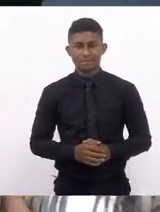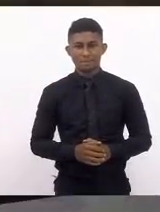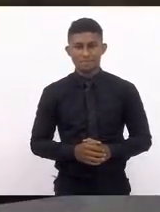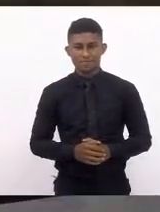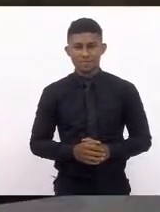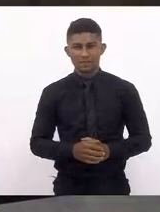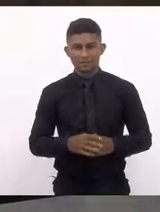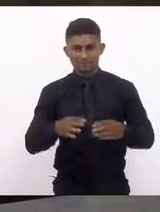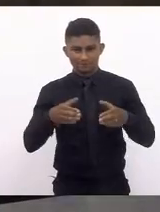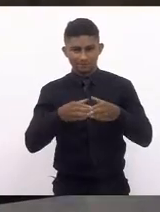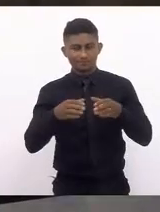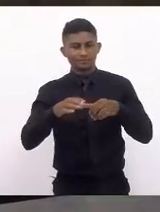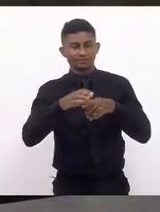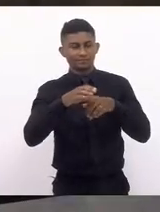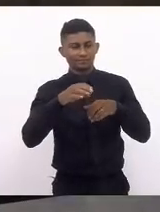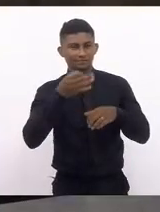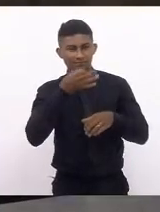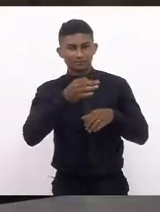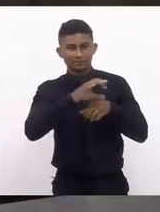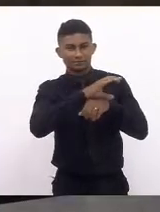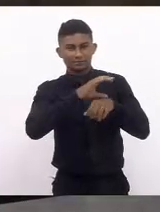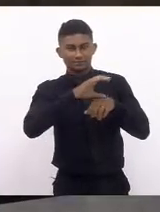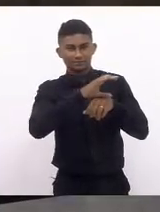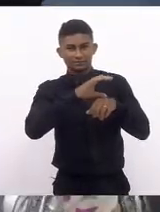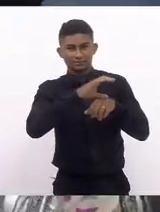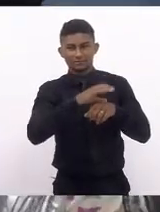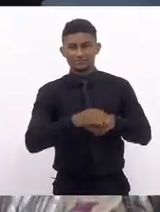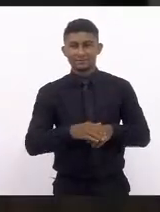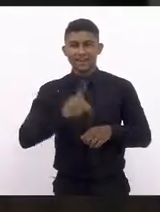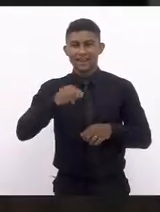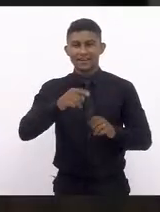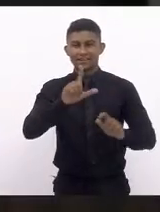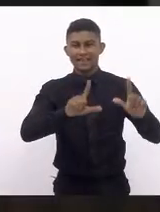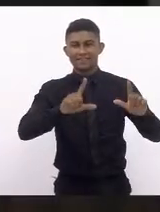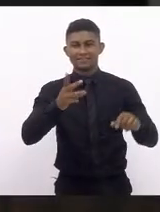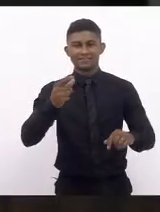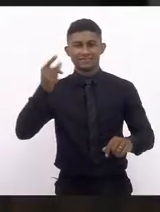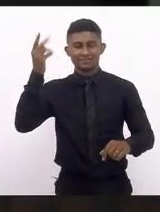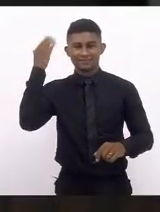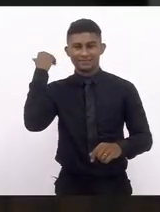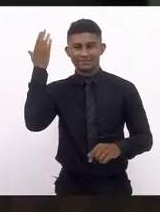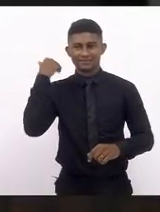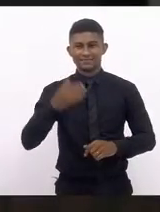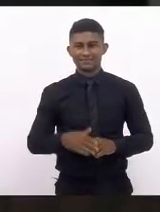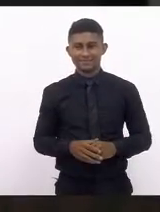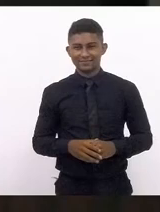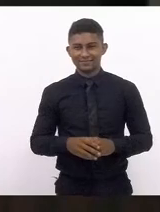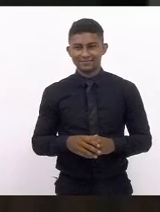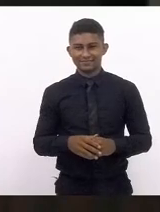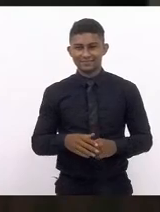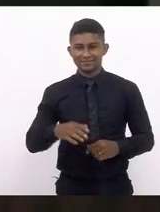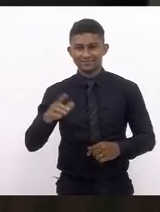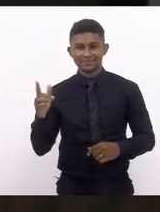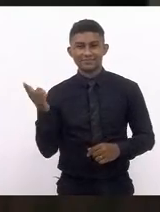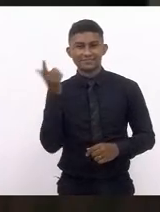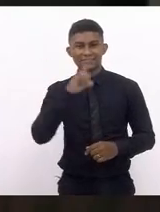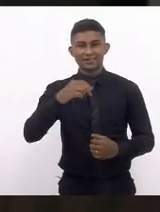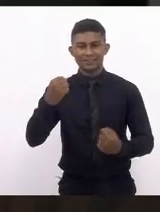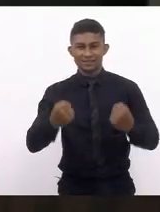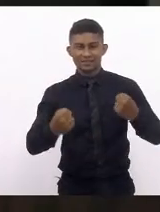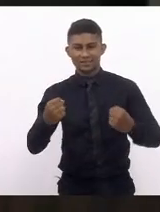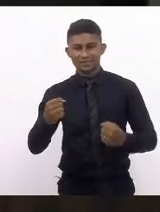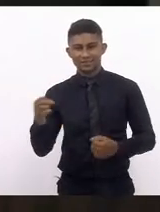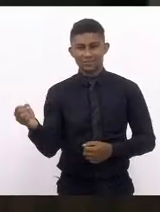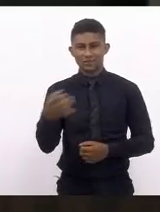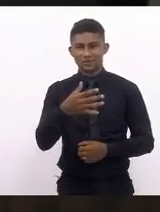o parecer pela constitucionalidade presidência se era um programa de televisão que tinha antigamente gente ganhar um carro 0Km